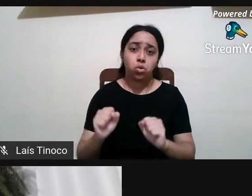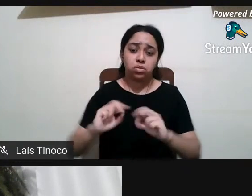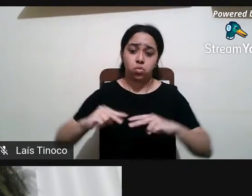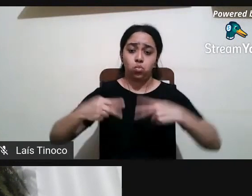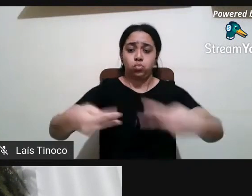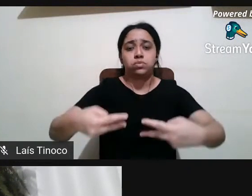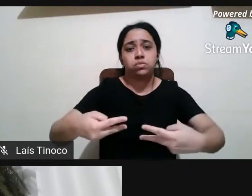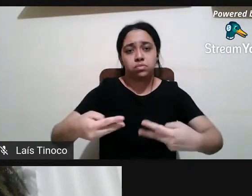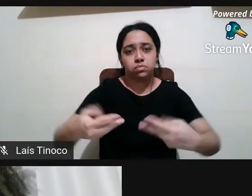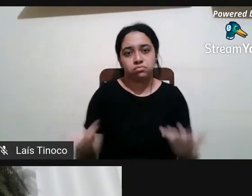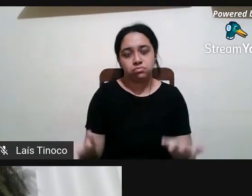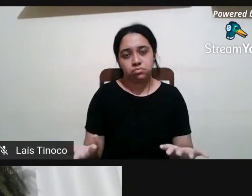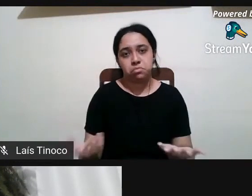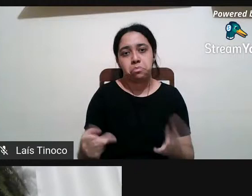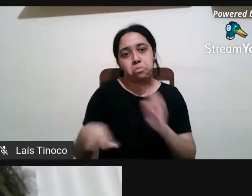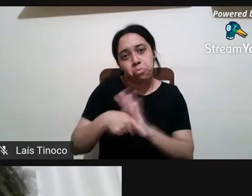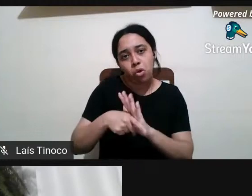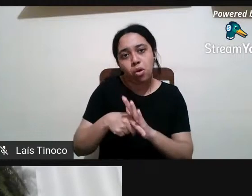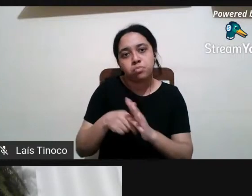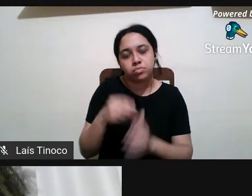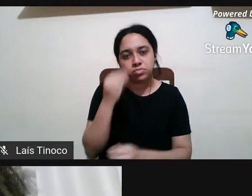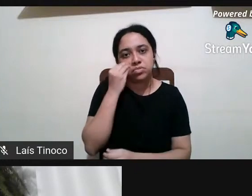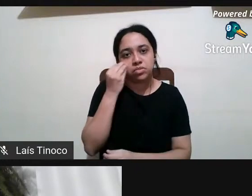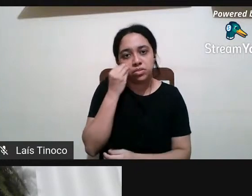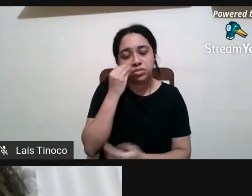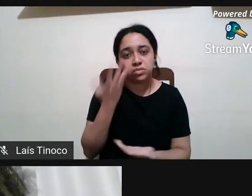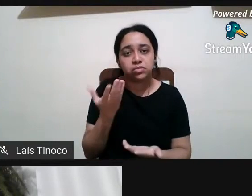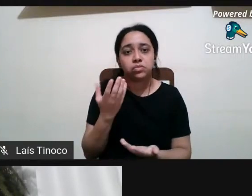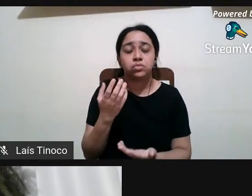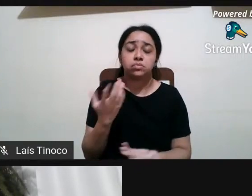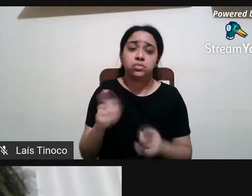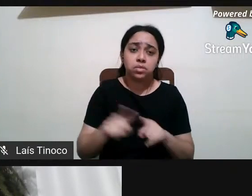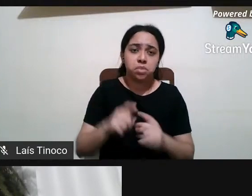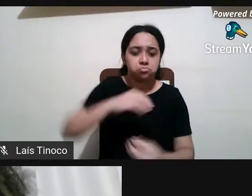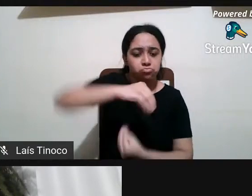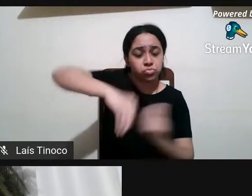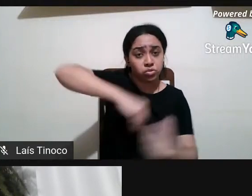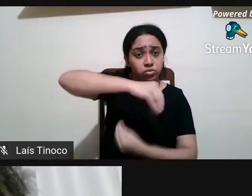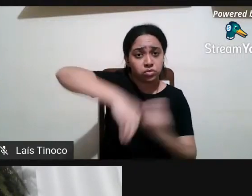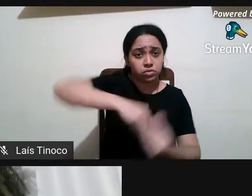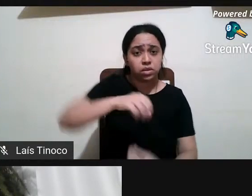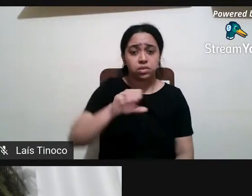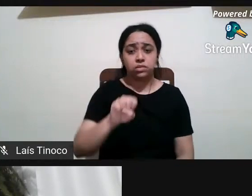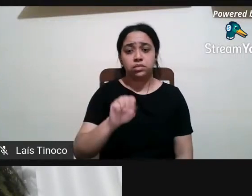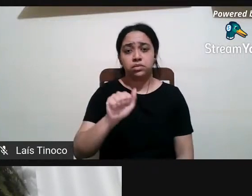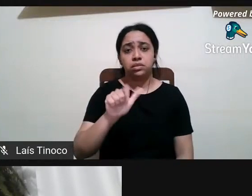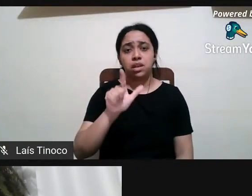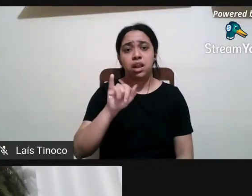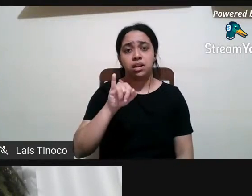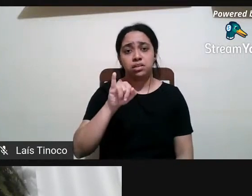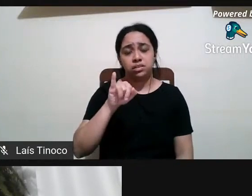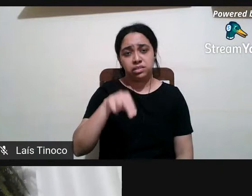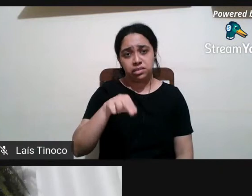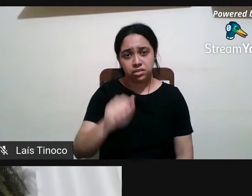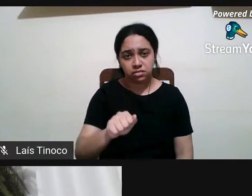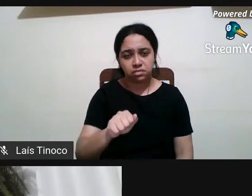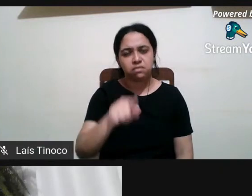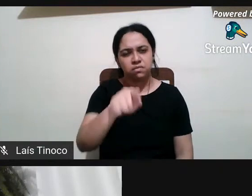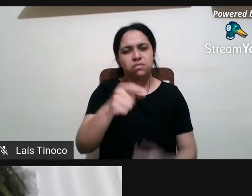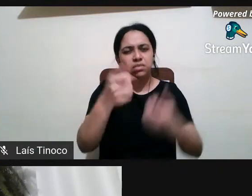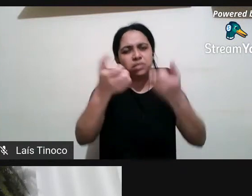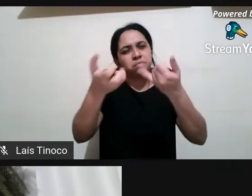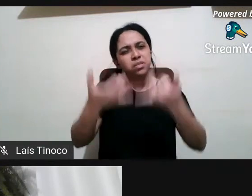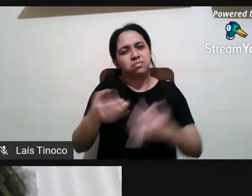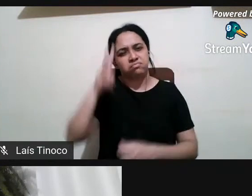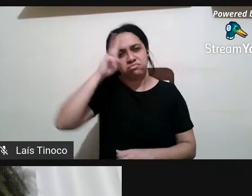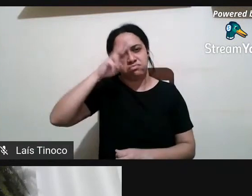E além disso, tem métodos que utilizam soluções salinas. Lembra quando eu falei que a salinidade ela mexe com a densidade, então